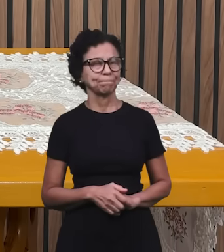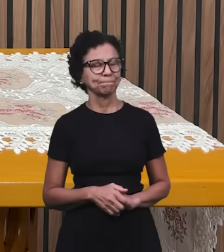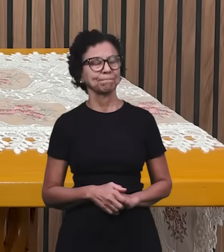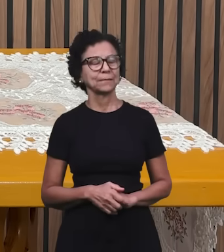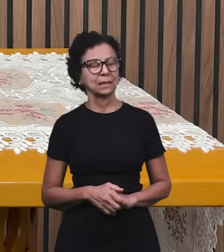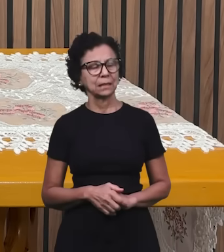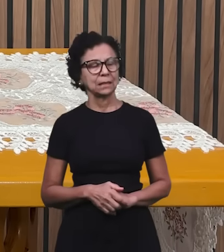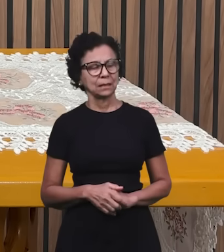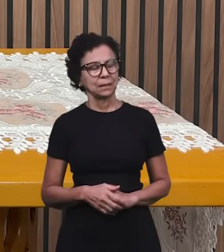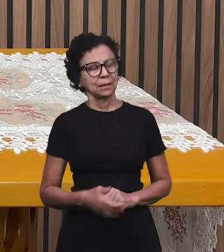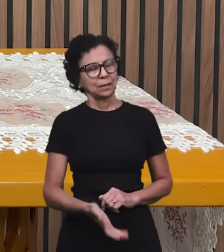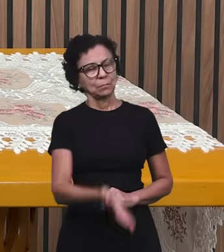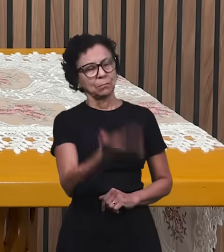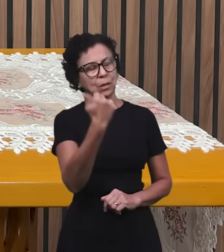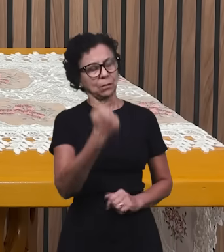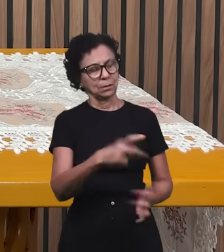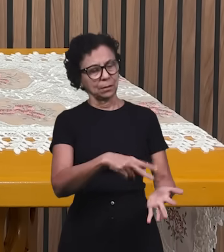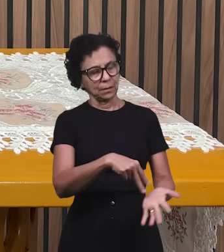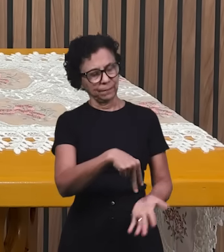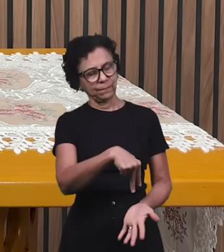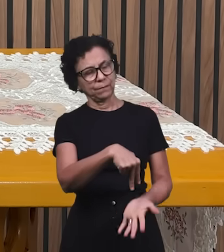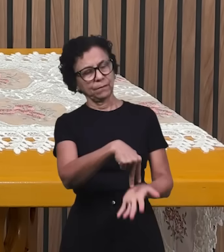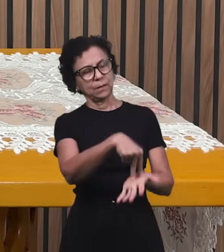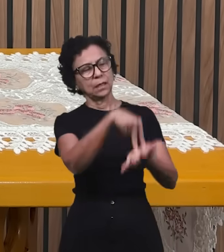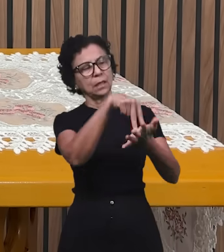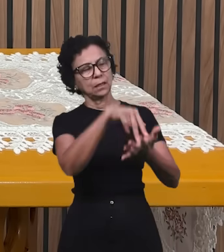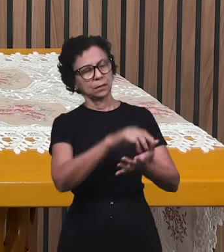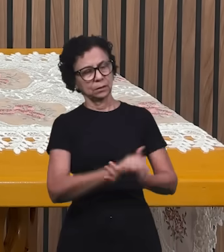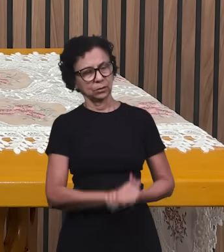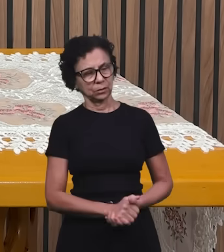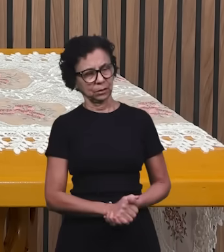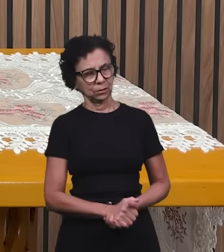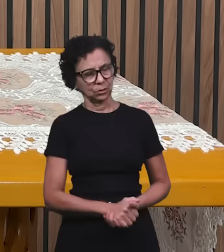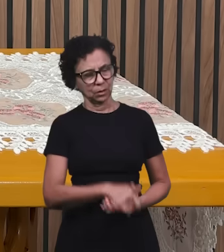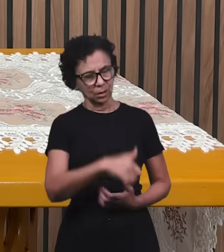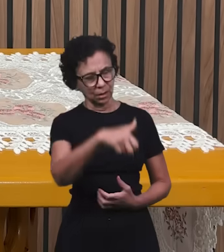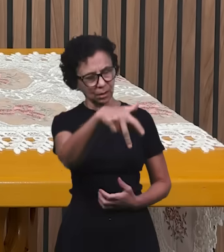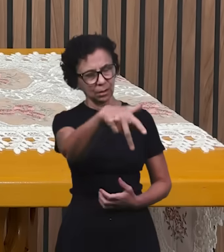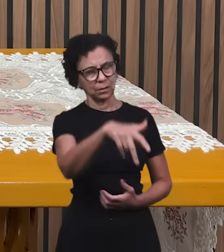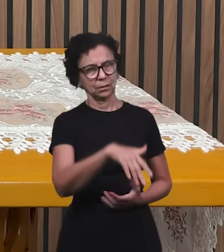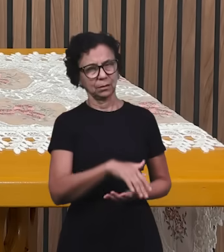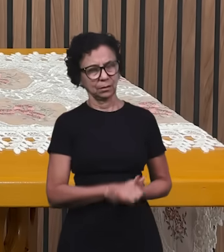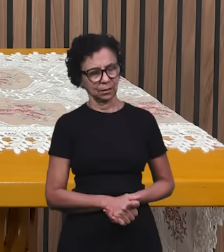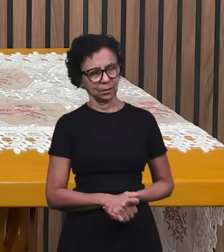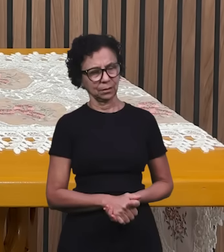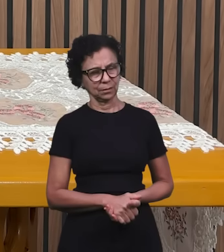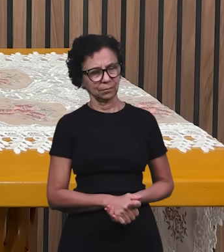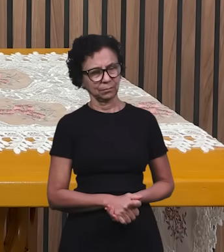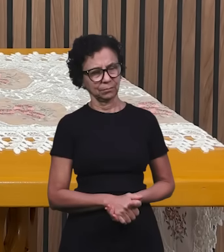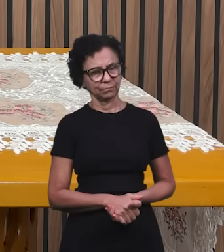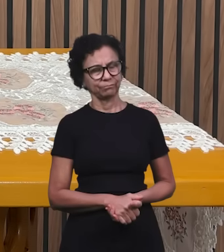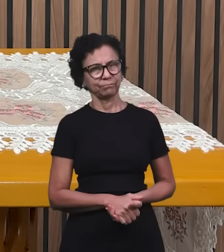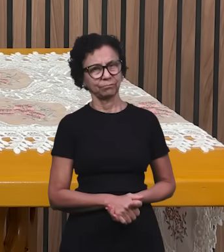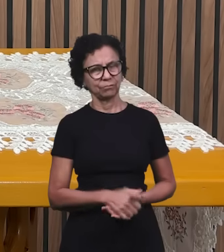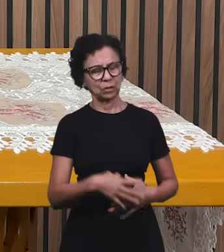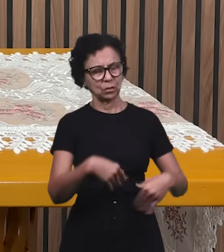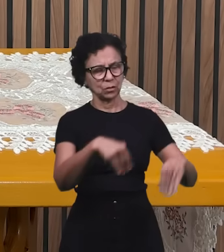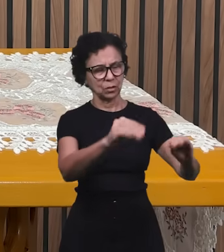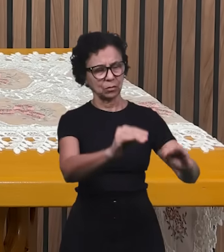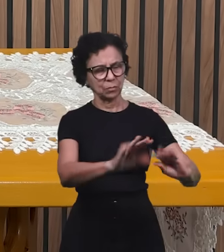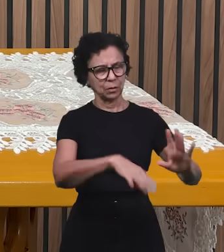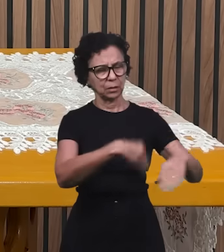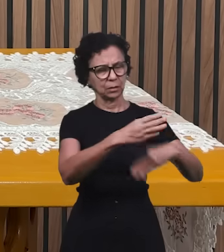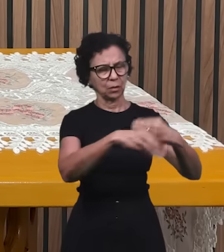levanta-te, levanta-te, toma a tua cama e anda. Que palavra maravilhosa, meus